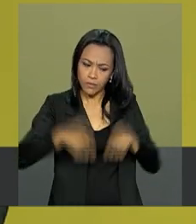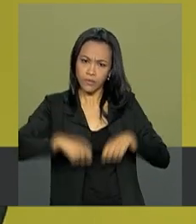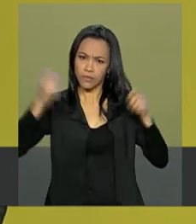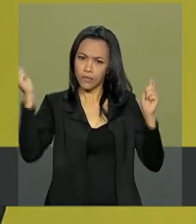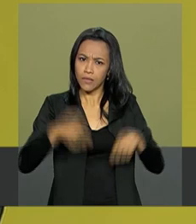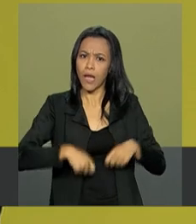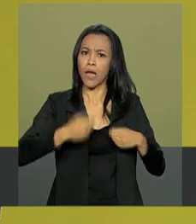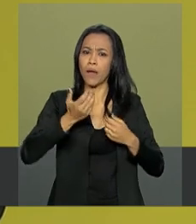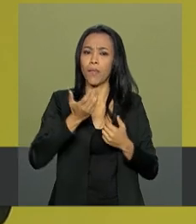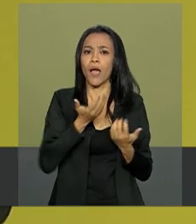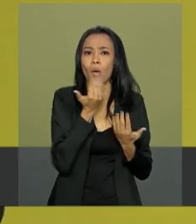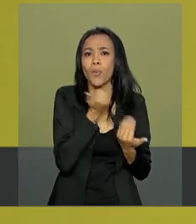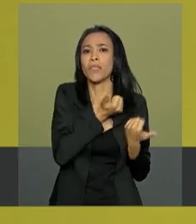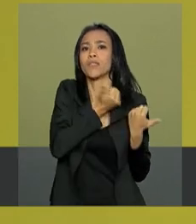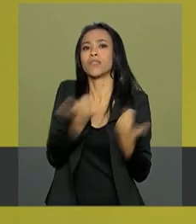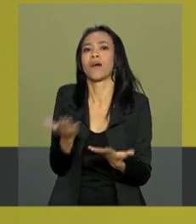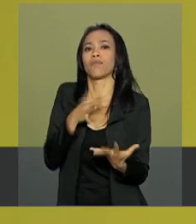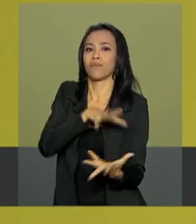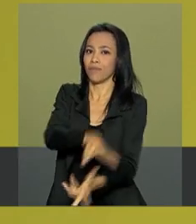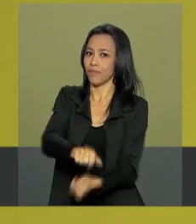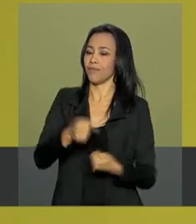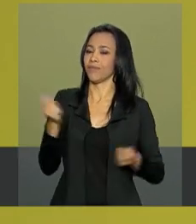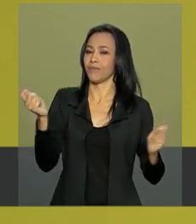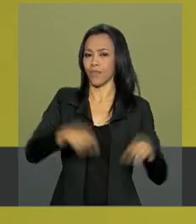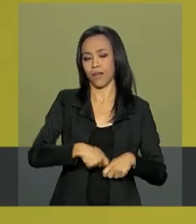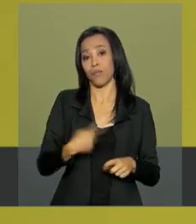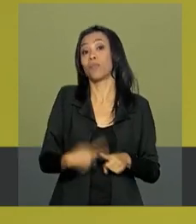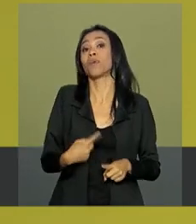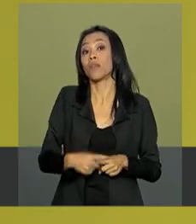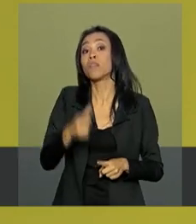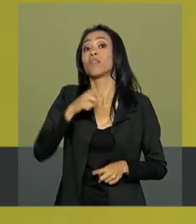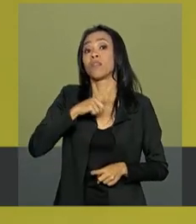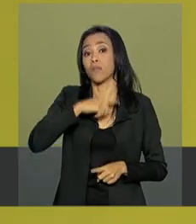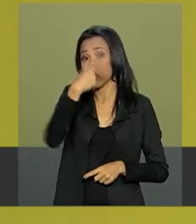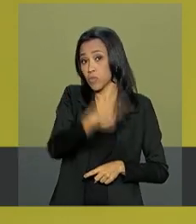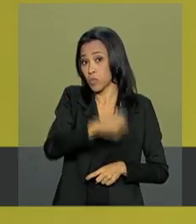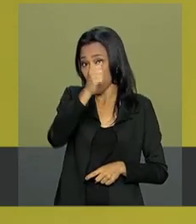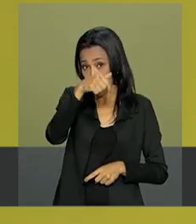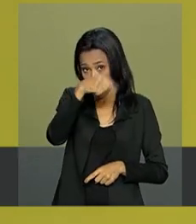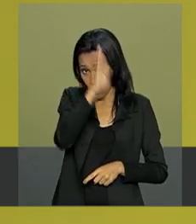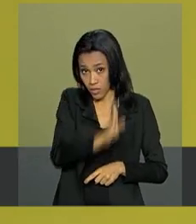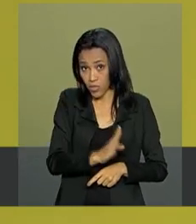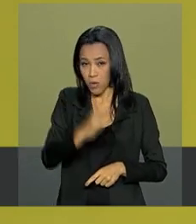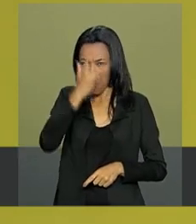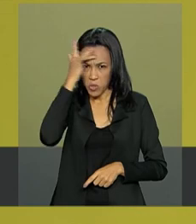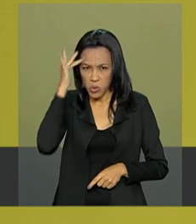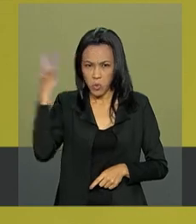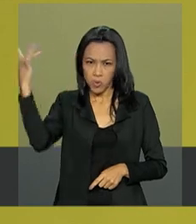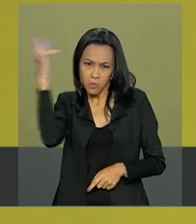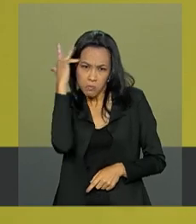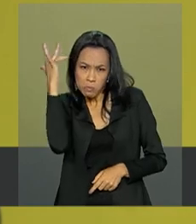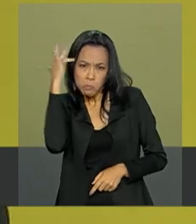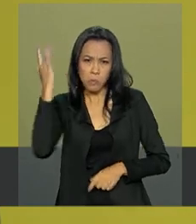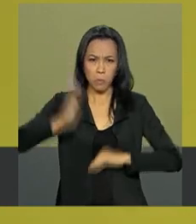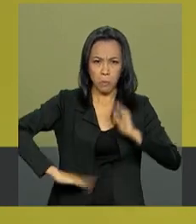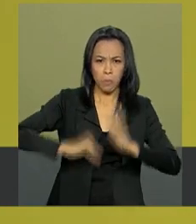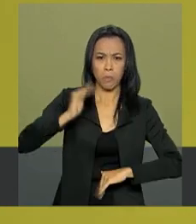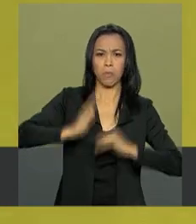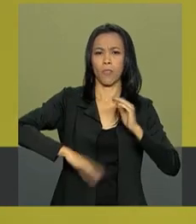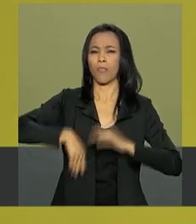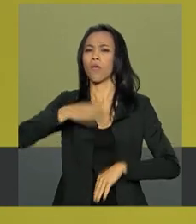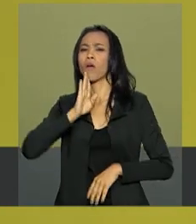de alimentar o mundo. Mas é capaz de alimentar o mundo porque nós temos pessoas do nível, da estrutura, da capacidade, da competência, da